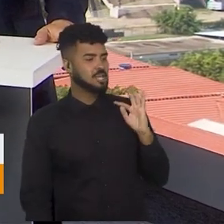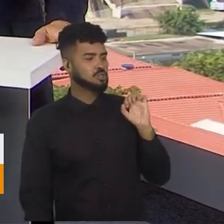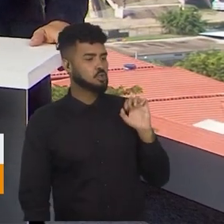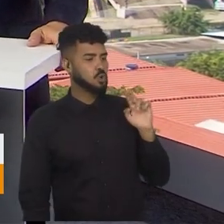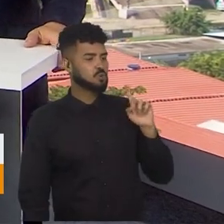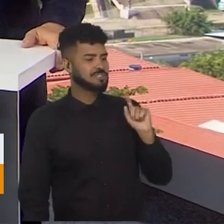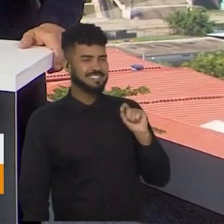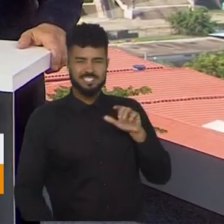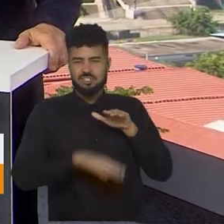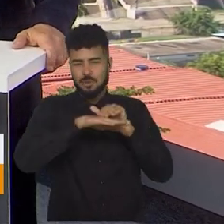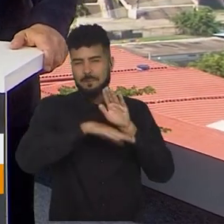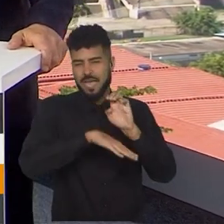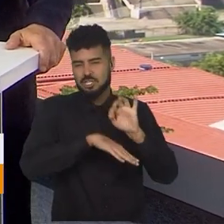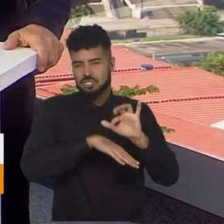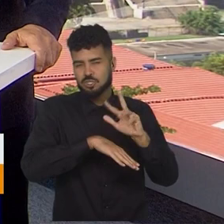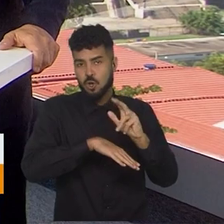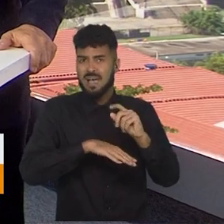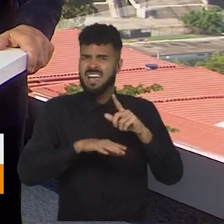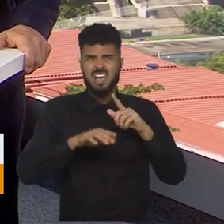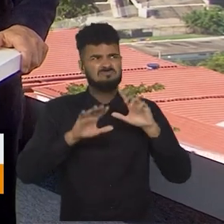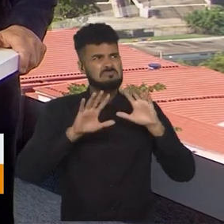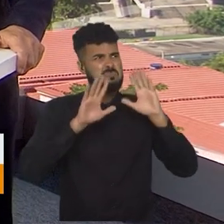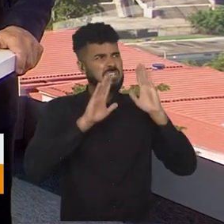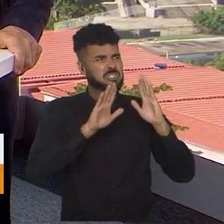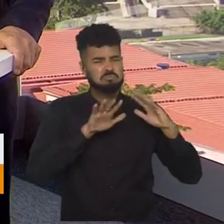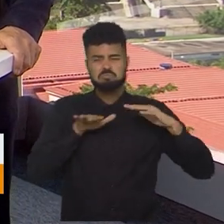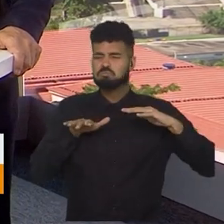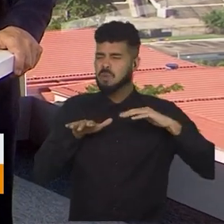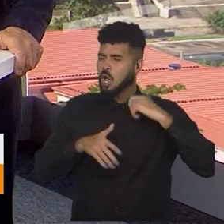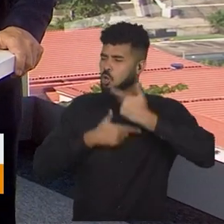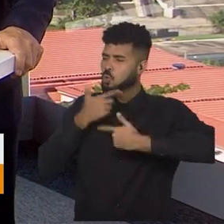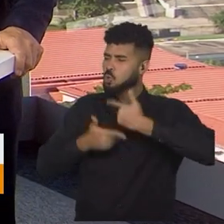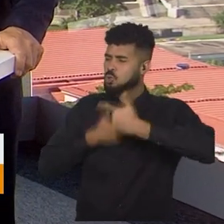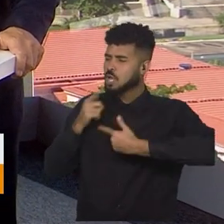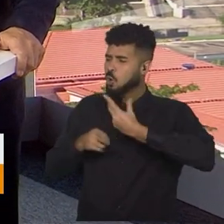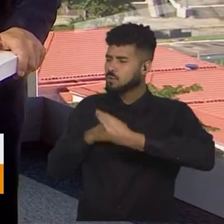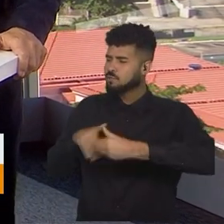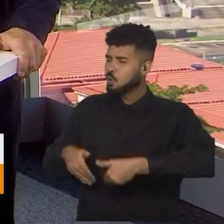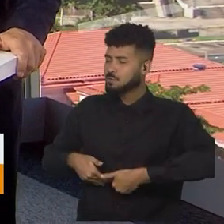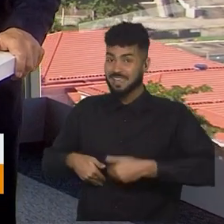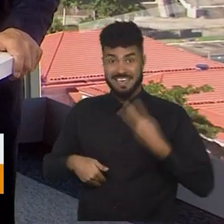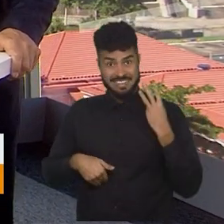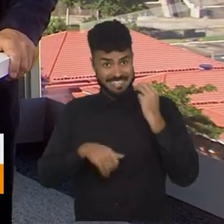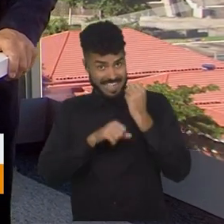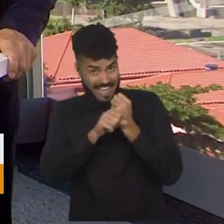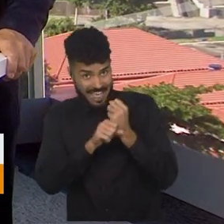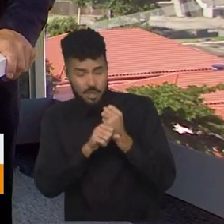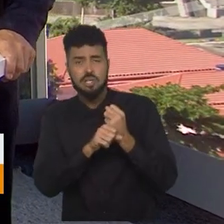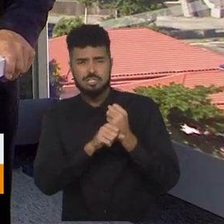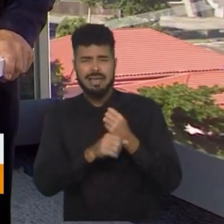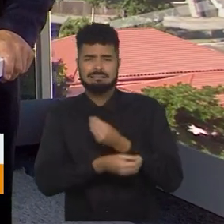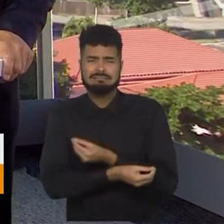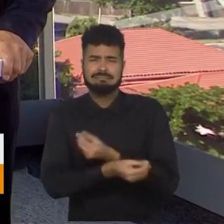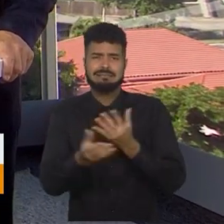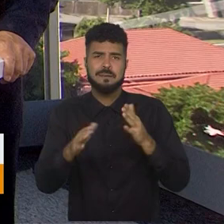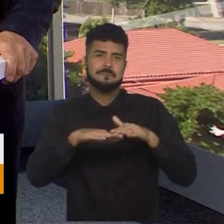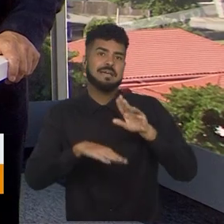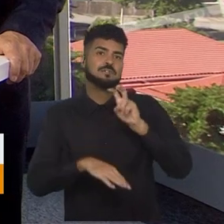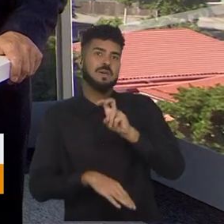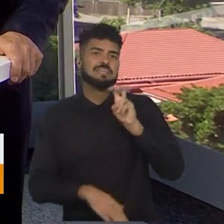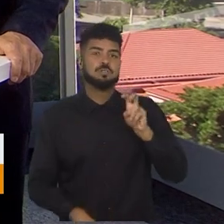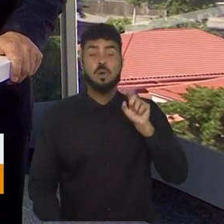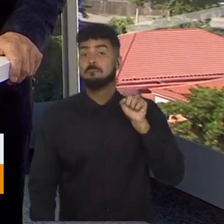uniu o Brasil na luta contra a fome. Ao longo destas 3 décadas, foram distribuídas mais de 55